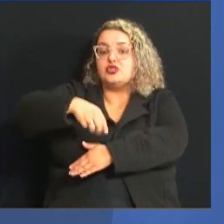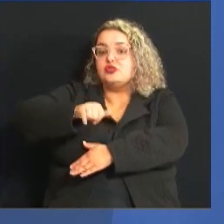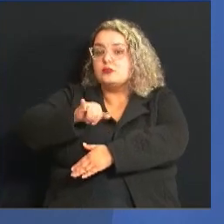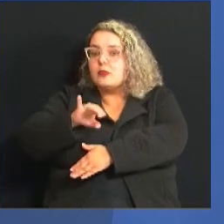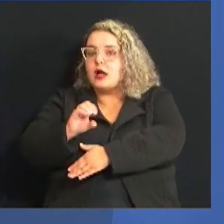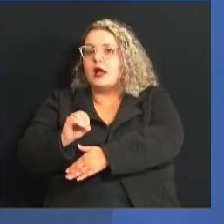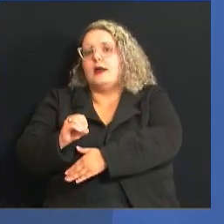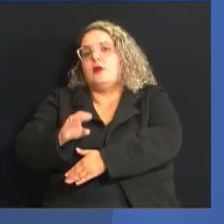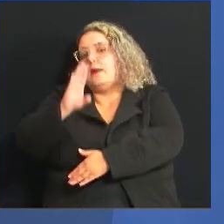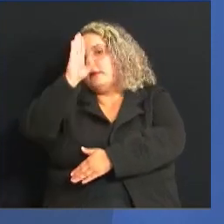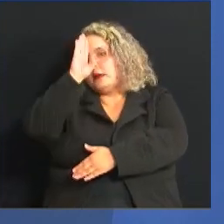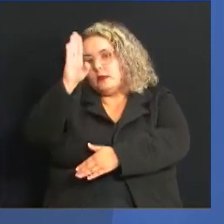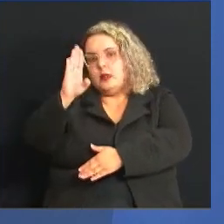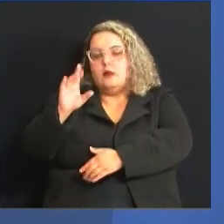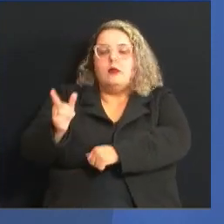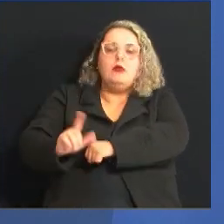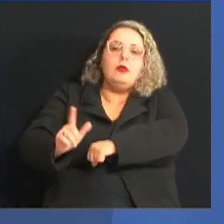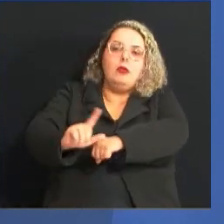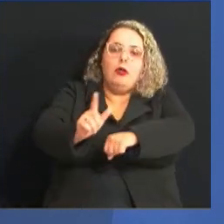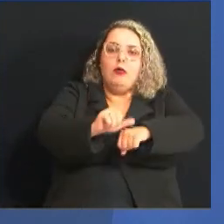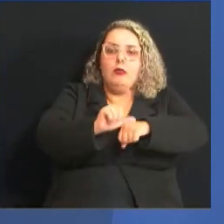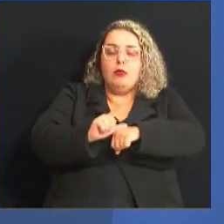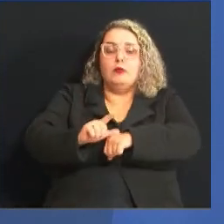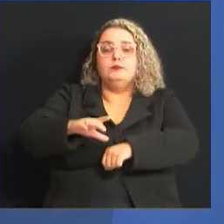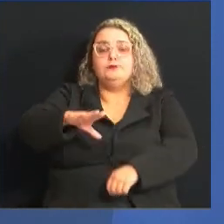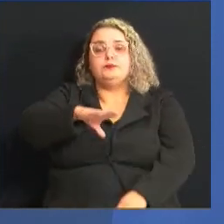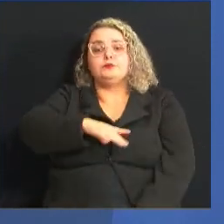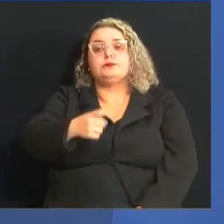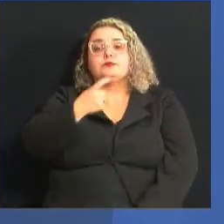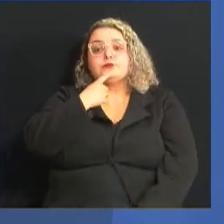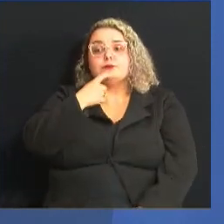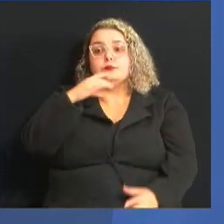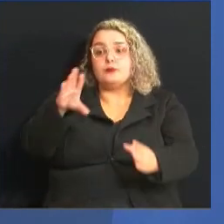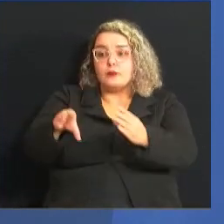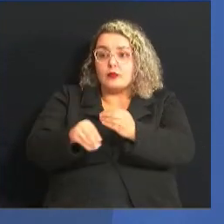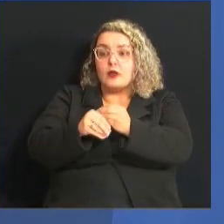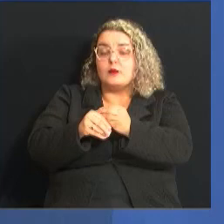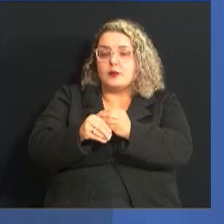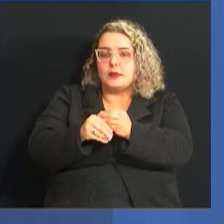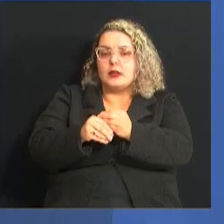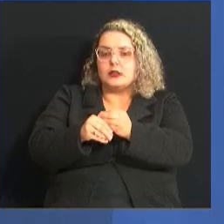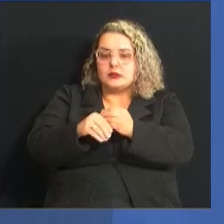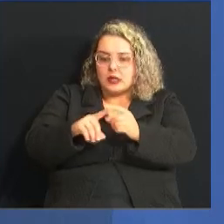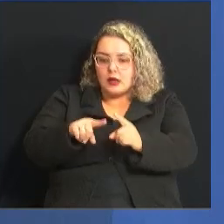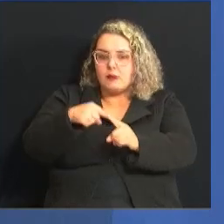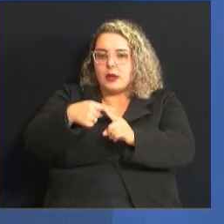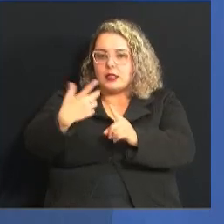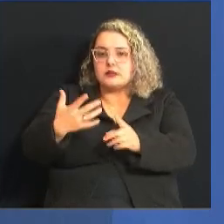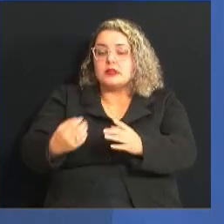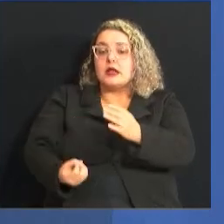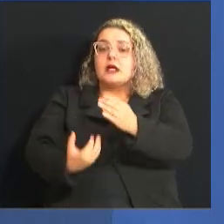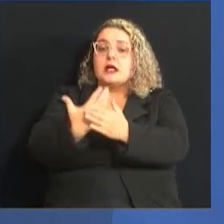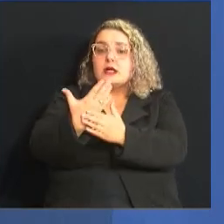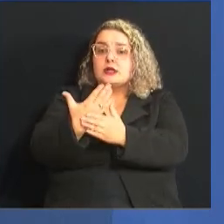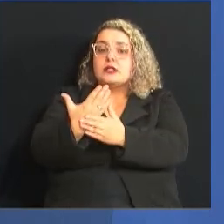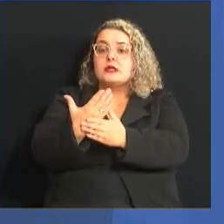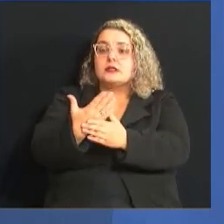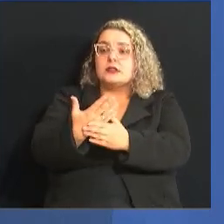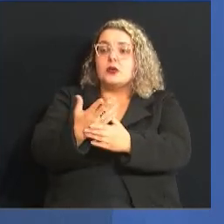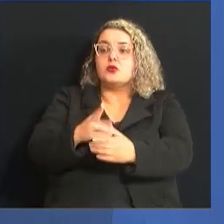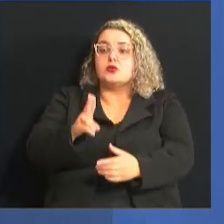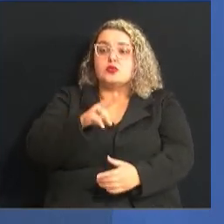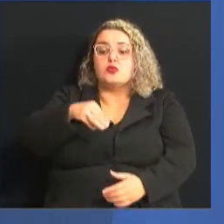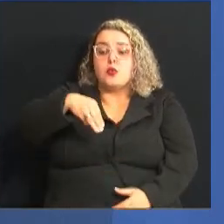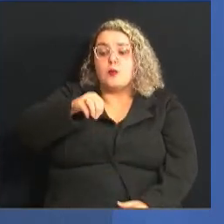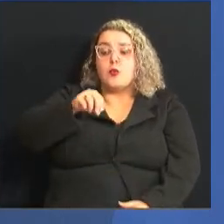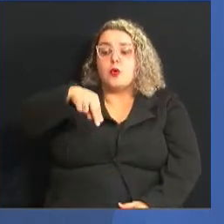do comércio na cidade de Campinas, e uma emenda aditiva estabelece ainda a criação e instalação desse